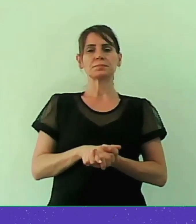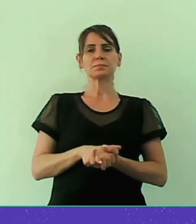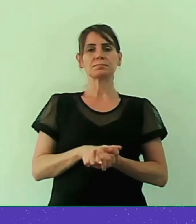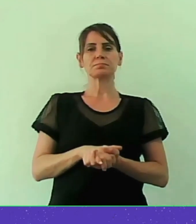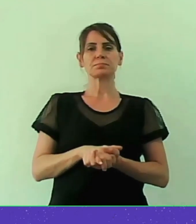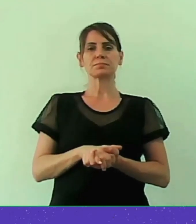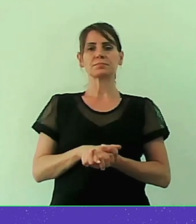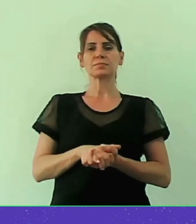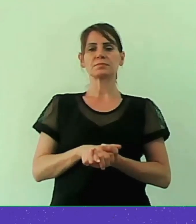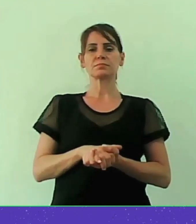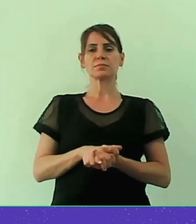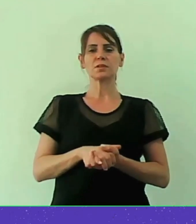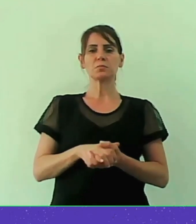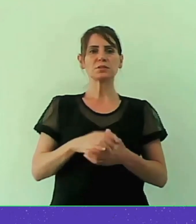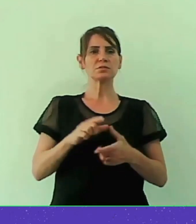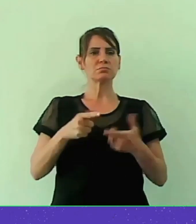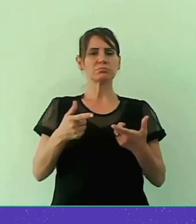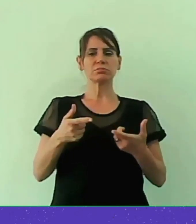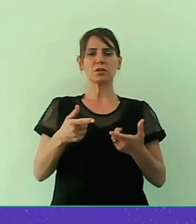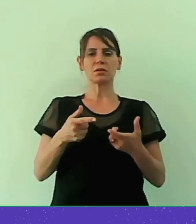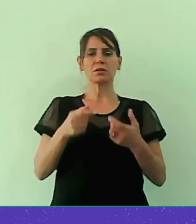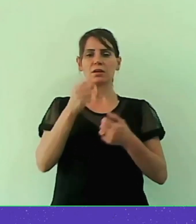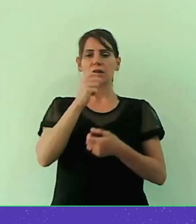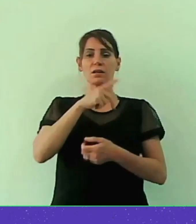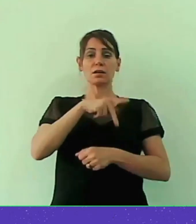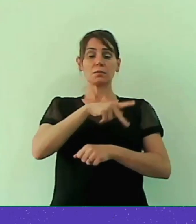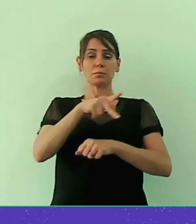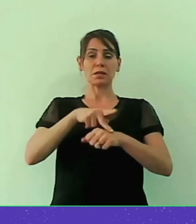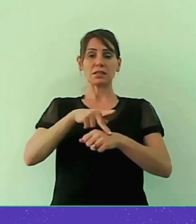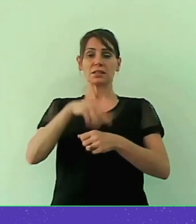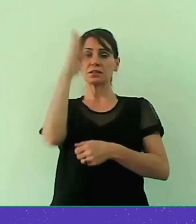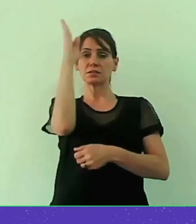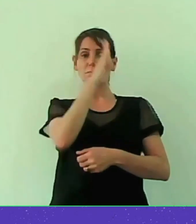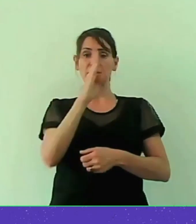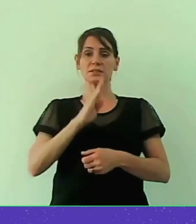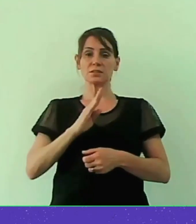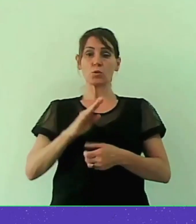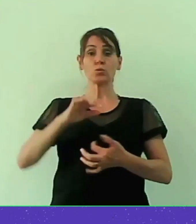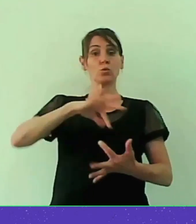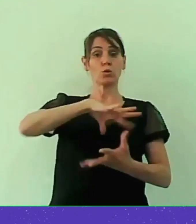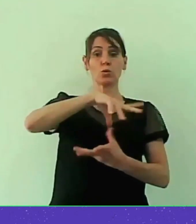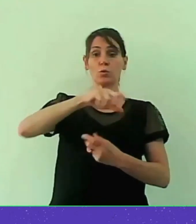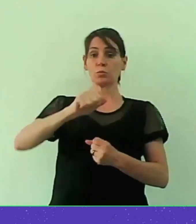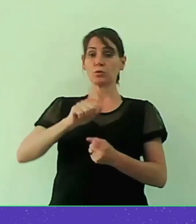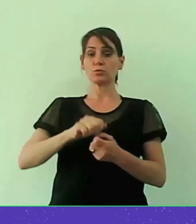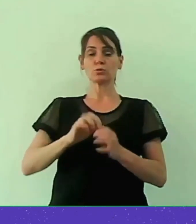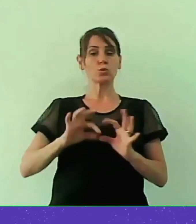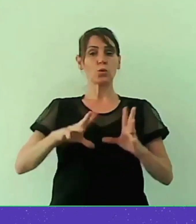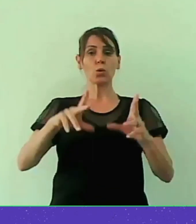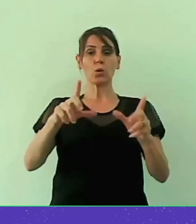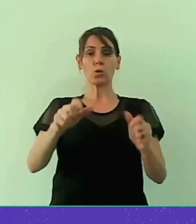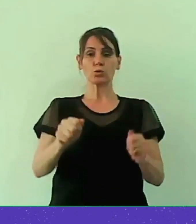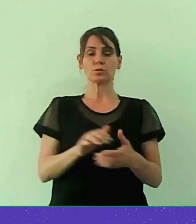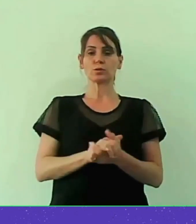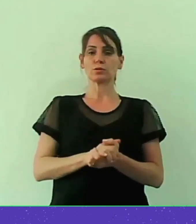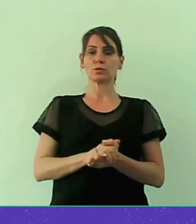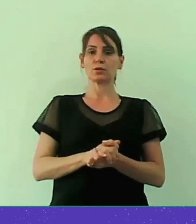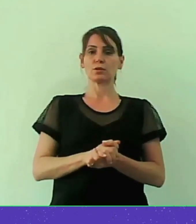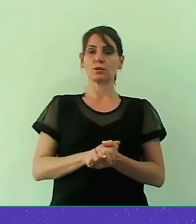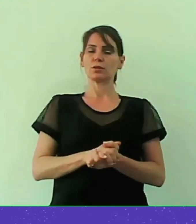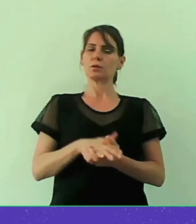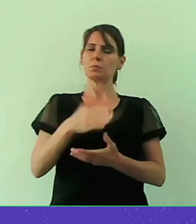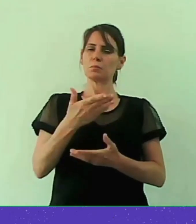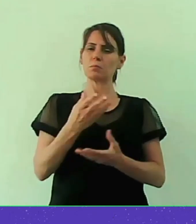Isso se espalhou por todo o Brasil e todo o mundo. E hoje esses jovens estão agregando